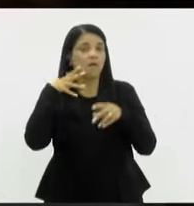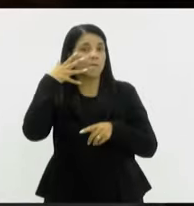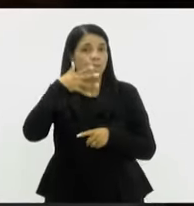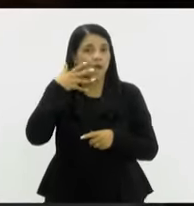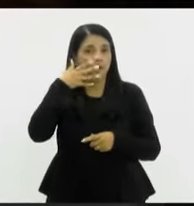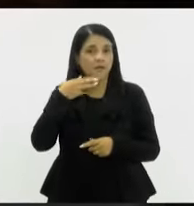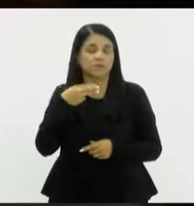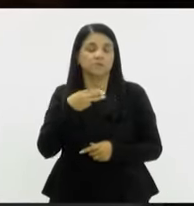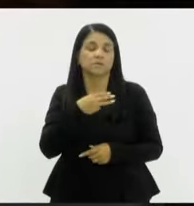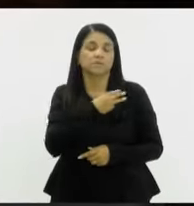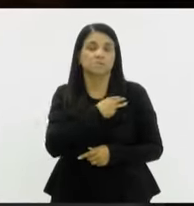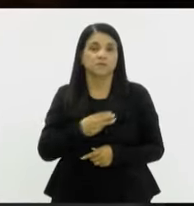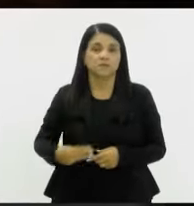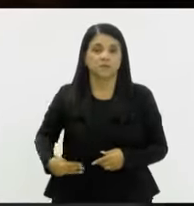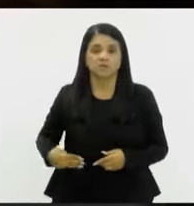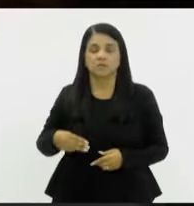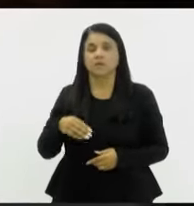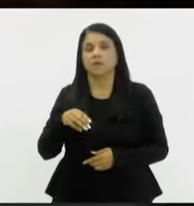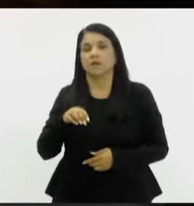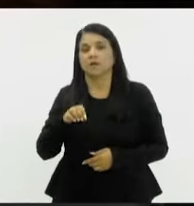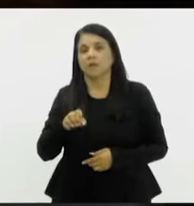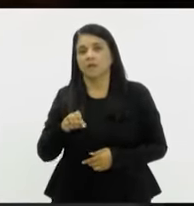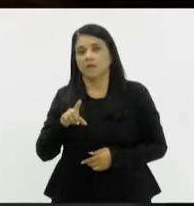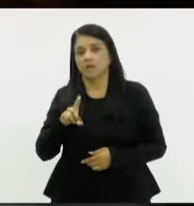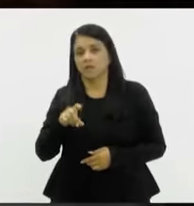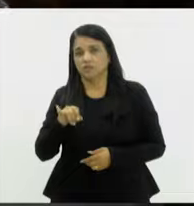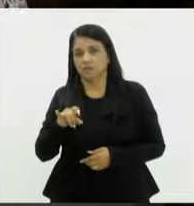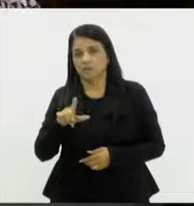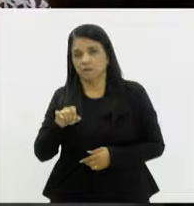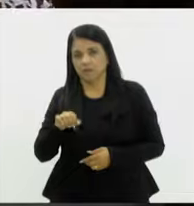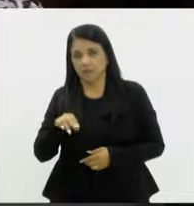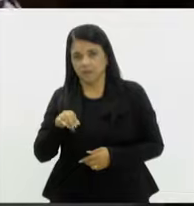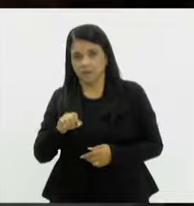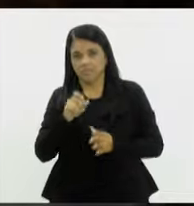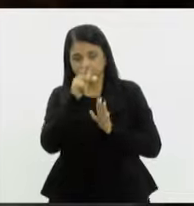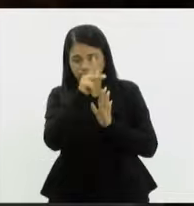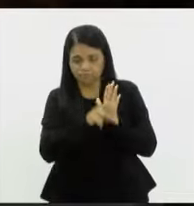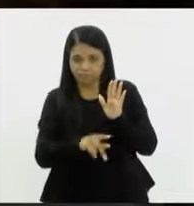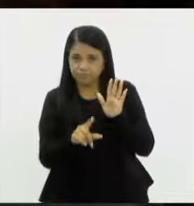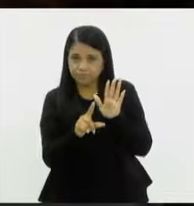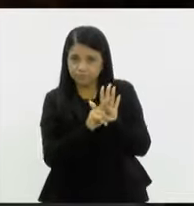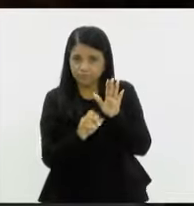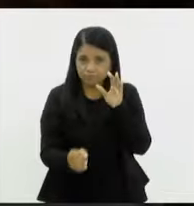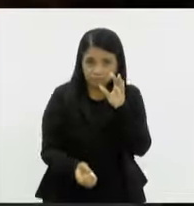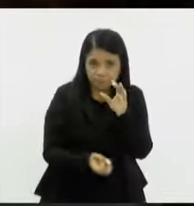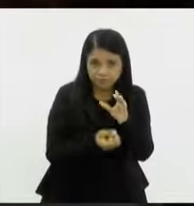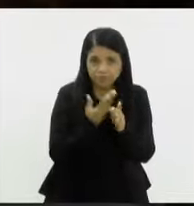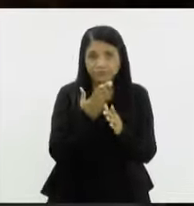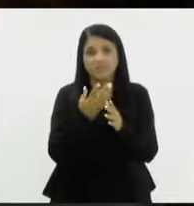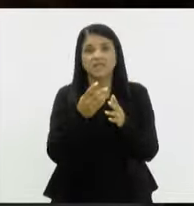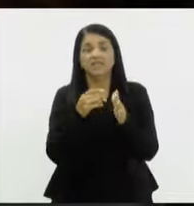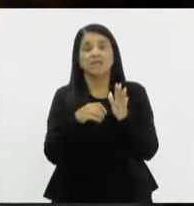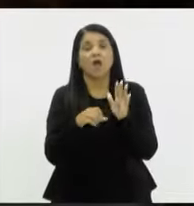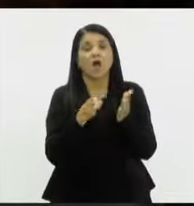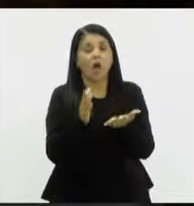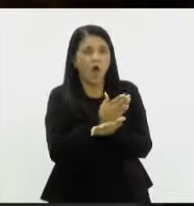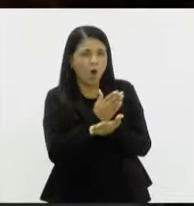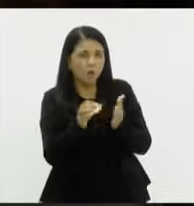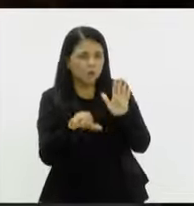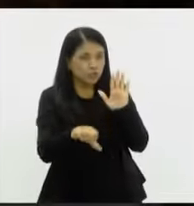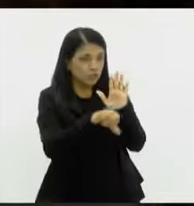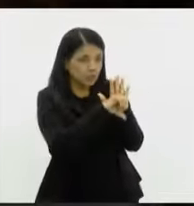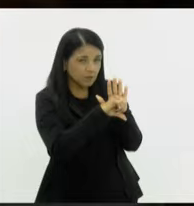Edilene hoje que a gente criou um PL considerando montando alguns crimes quer tipificando algumas